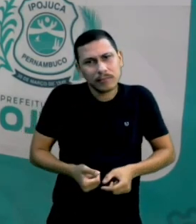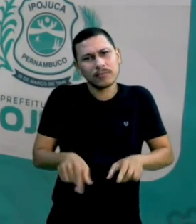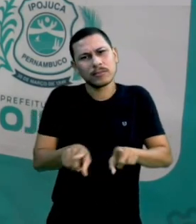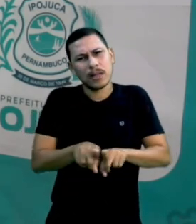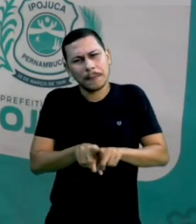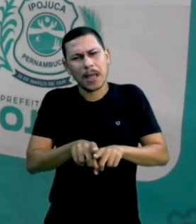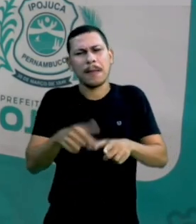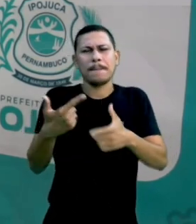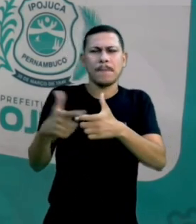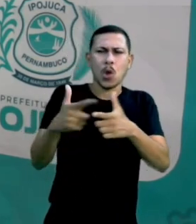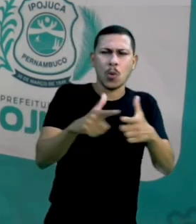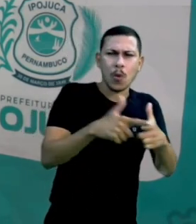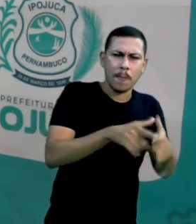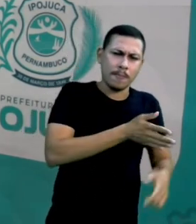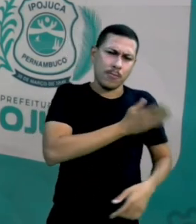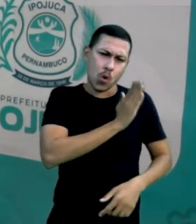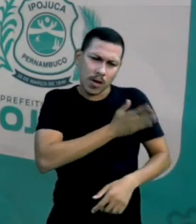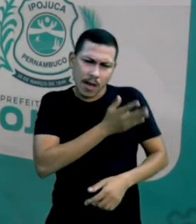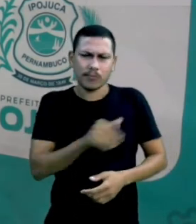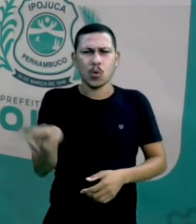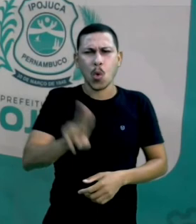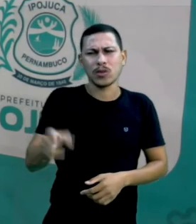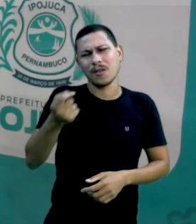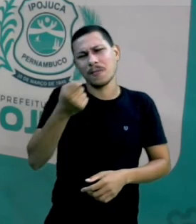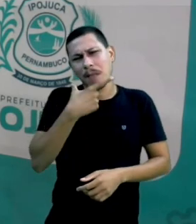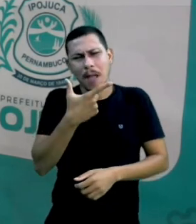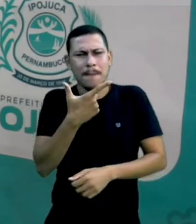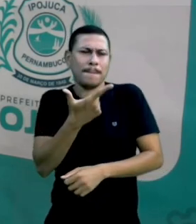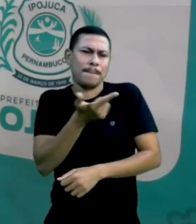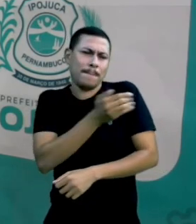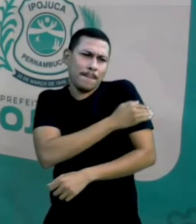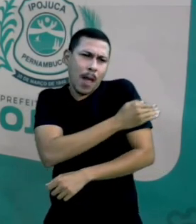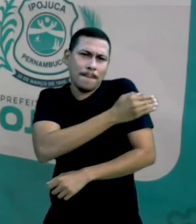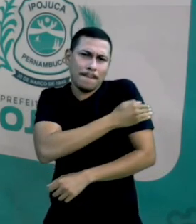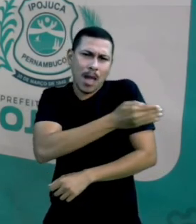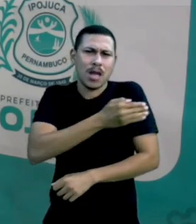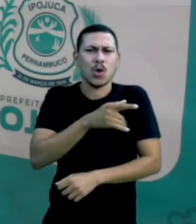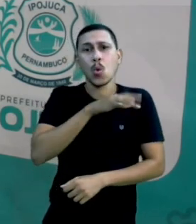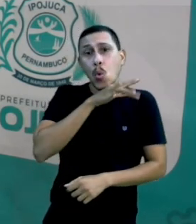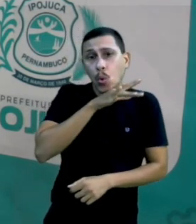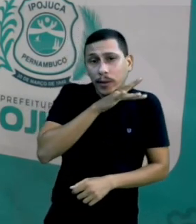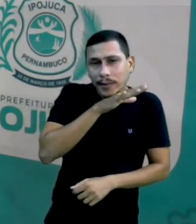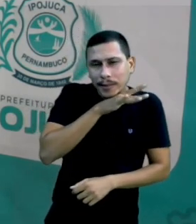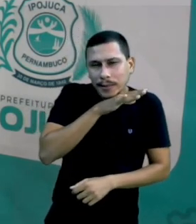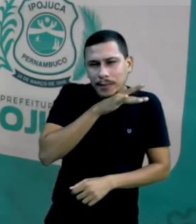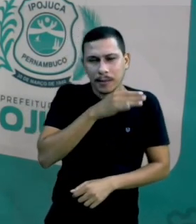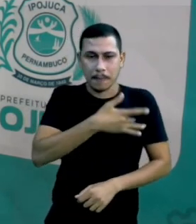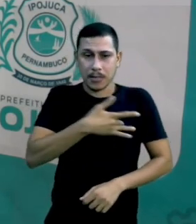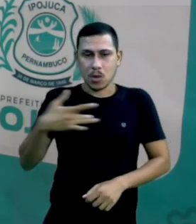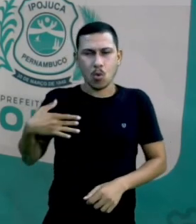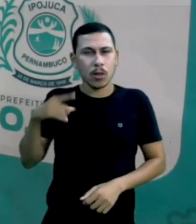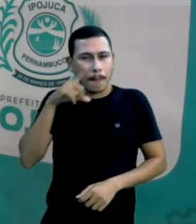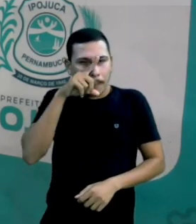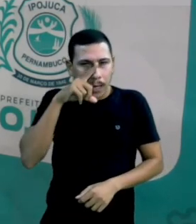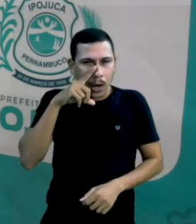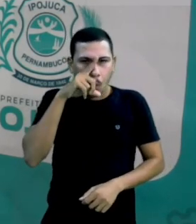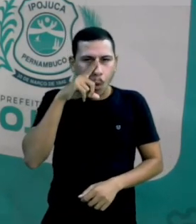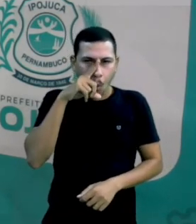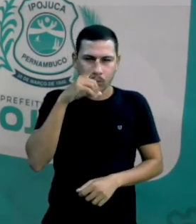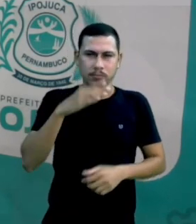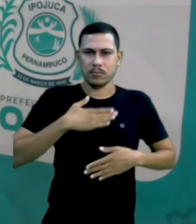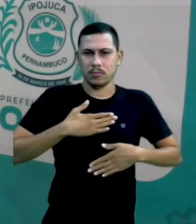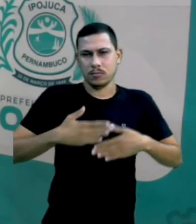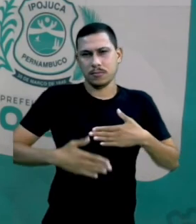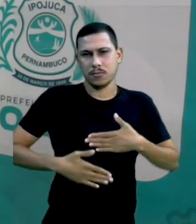cardiopatias. Então, a utilização desses anabolizantes, eles são extremamente perigosos para nosso